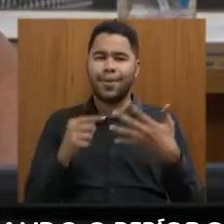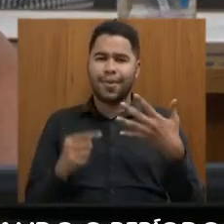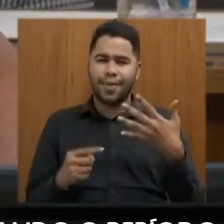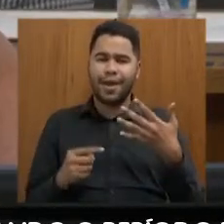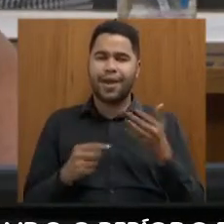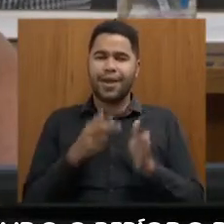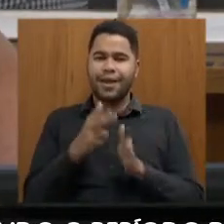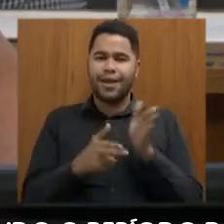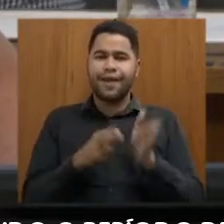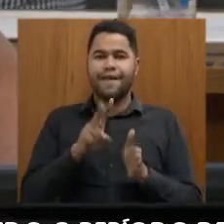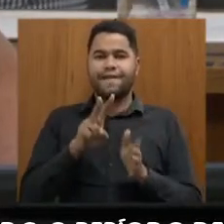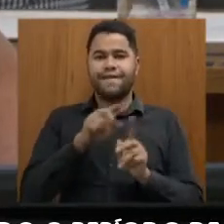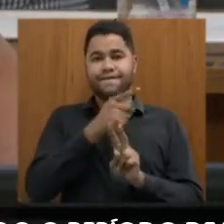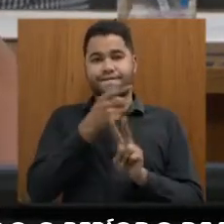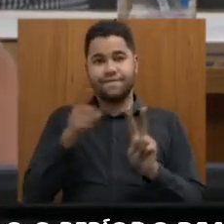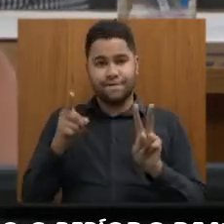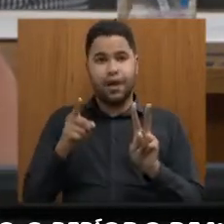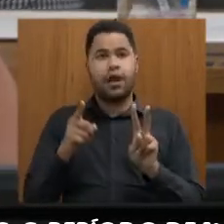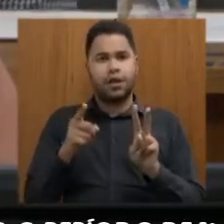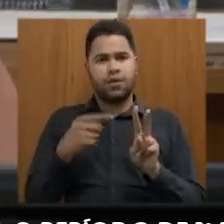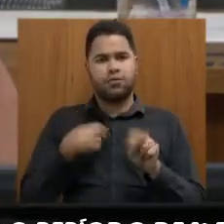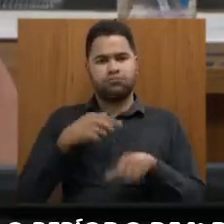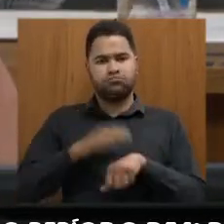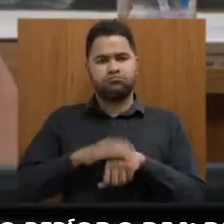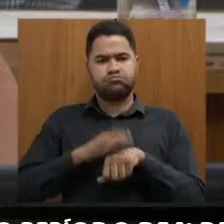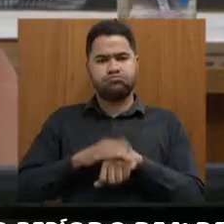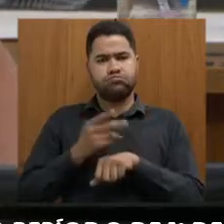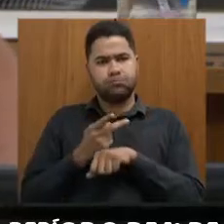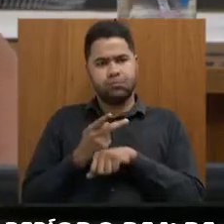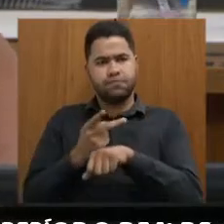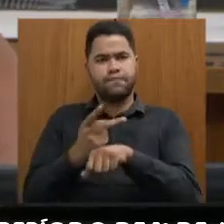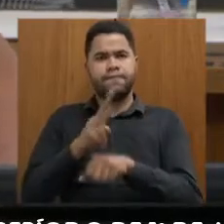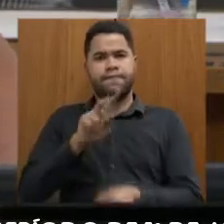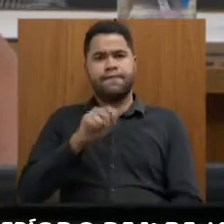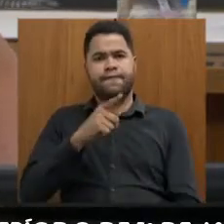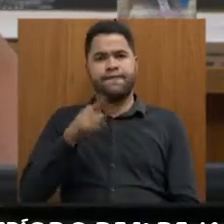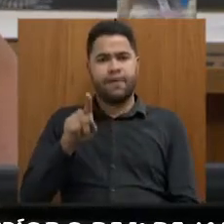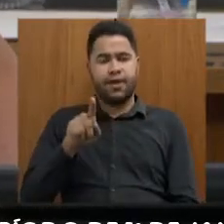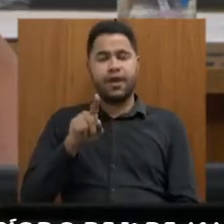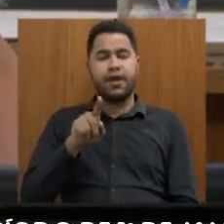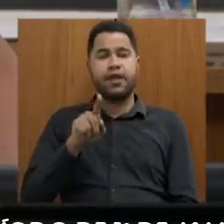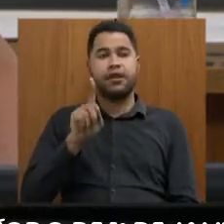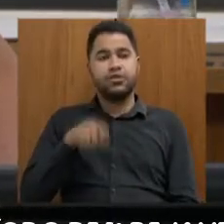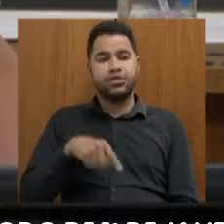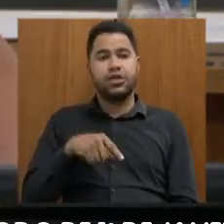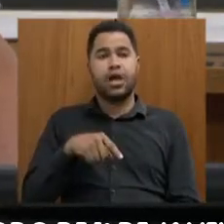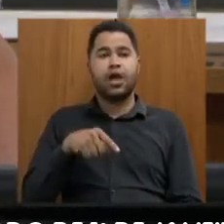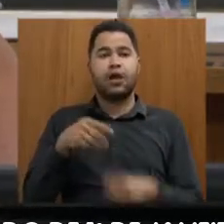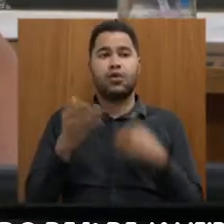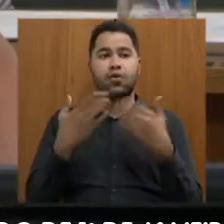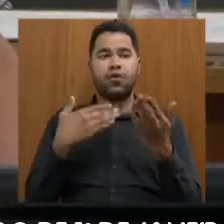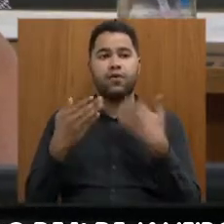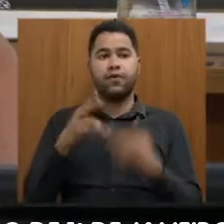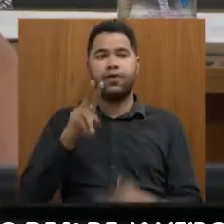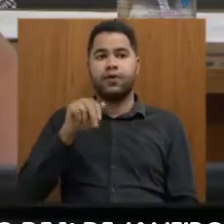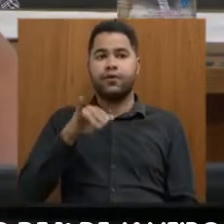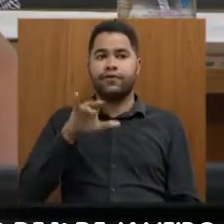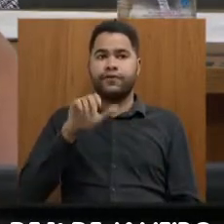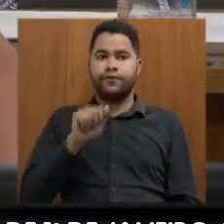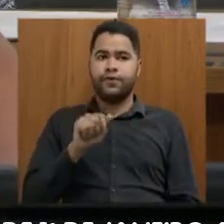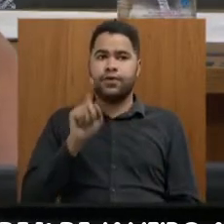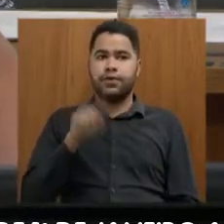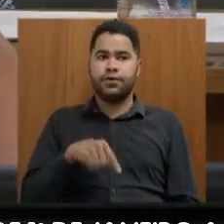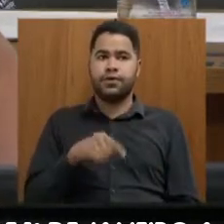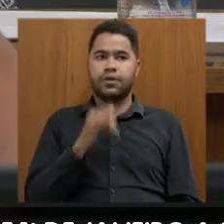trem de passageiros da Vale eu vou prontamente acionar a vale até eu já falei aqui com a Vânia para que a gente a Sônia Vale